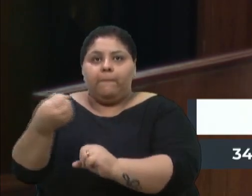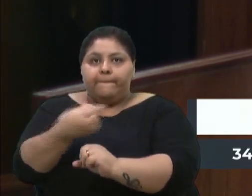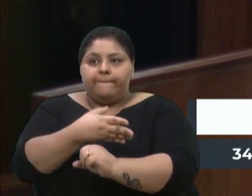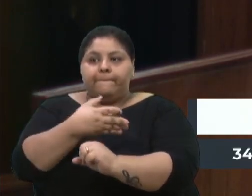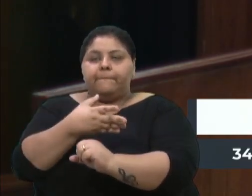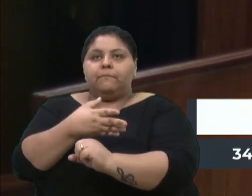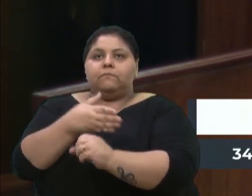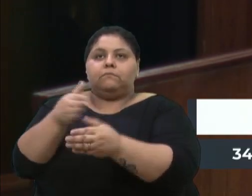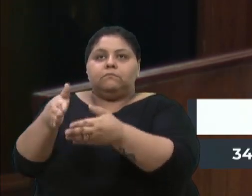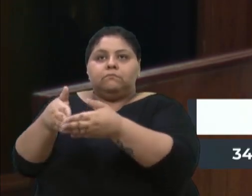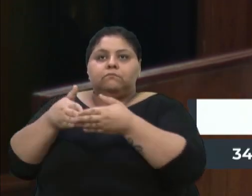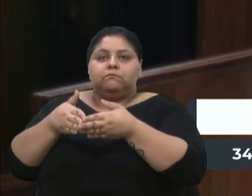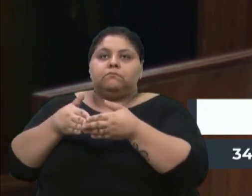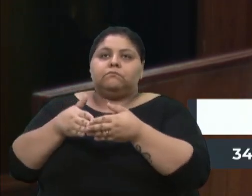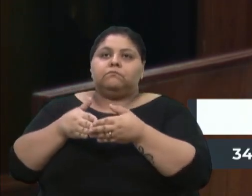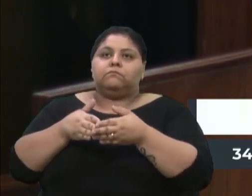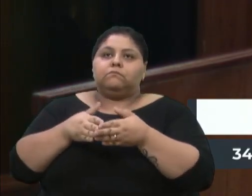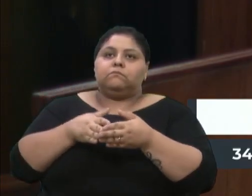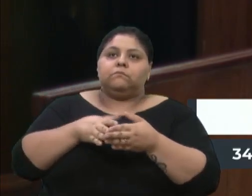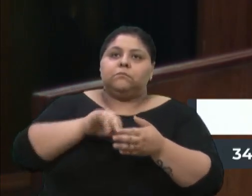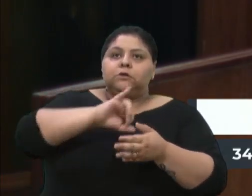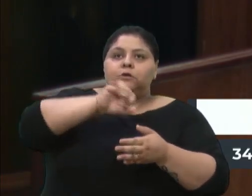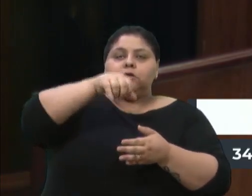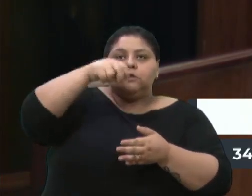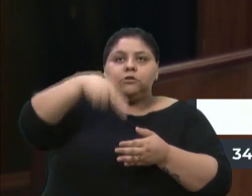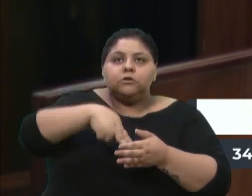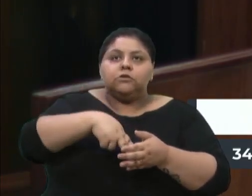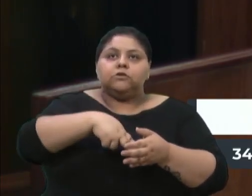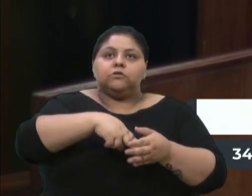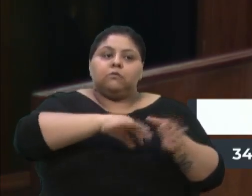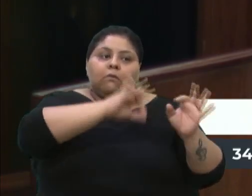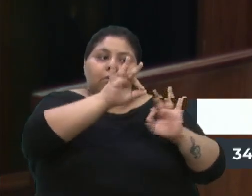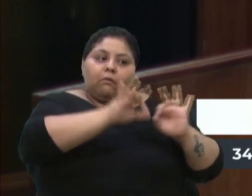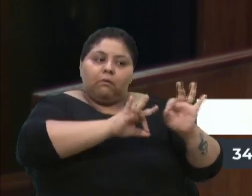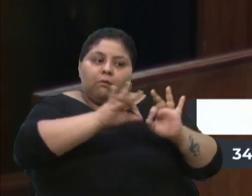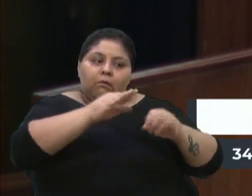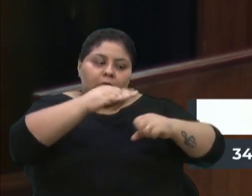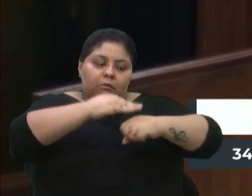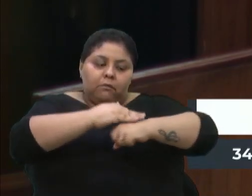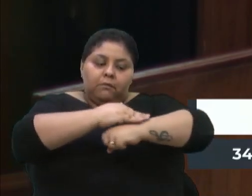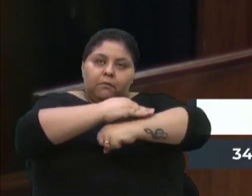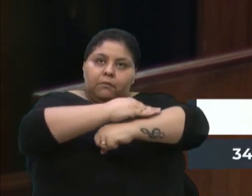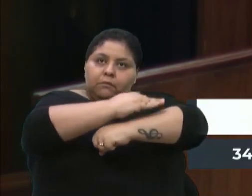junho, estiveram, consertaram, os paralelepípedos estão lá.